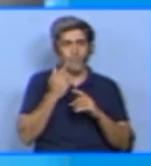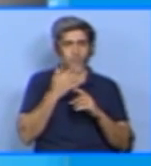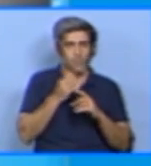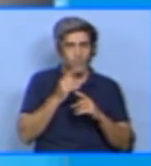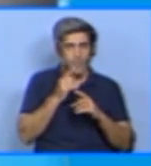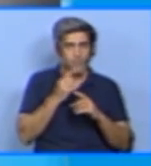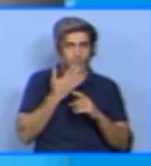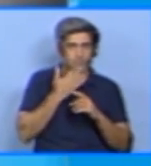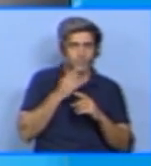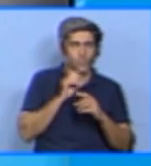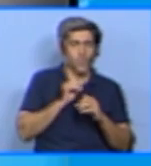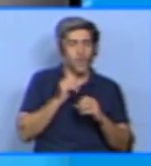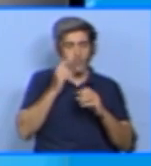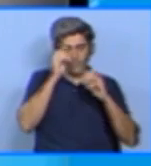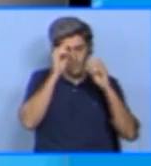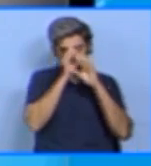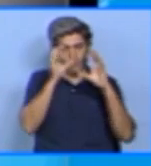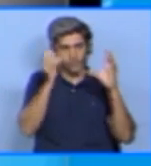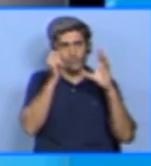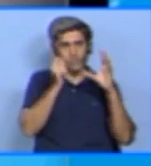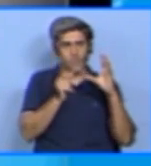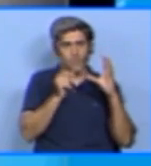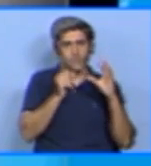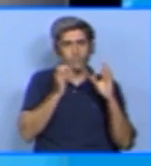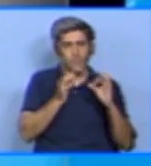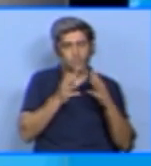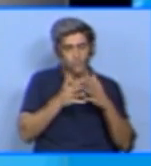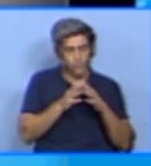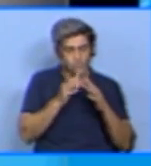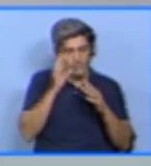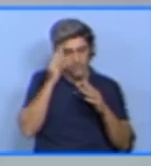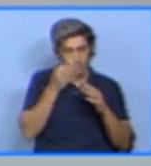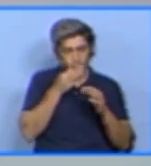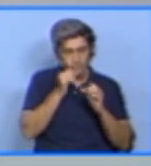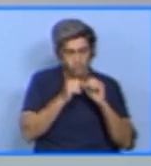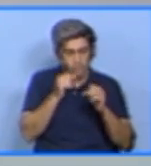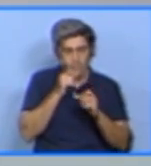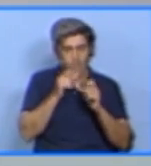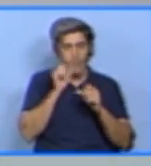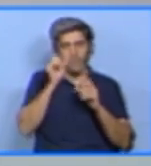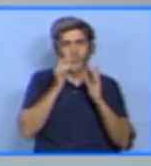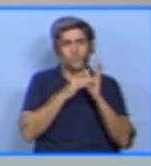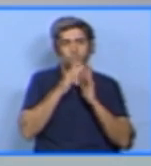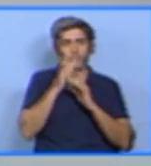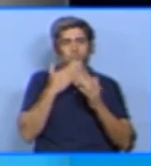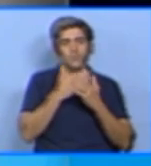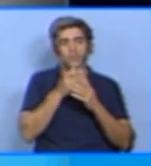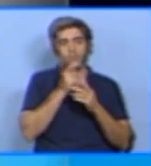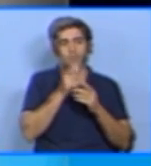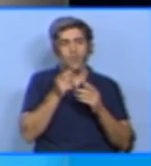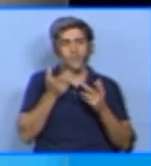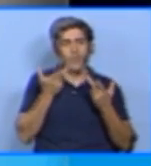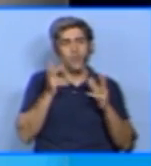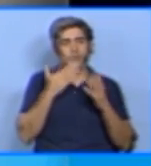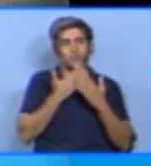quem realmente não tem uma concepção minimamente sólida da palavra de Jesus Cristo como uma palavra libertadora